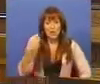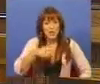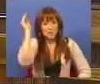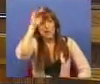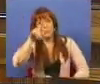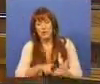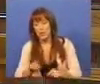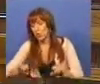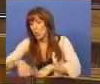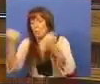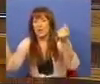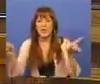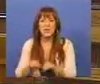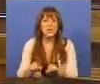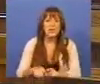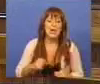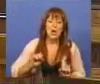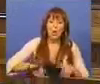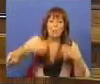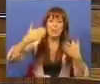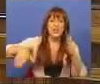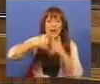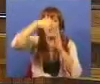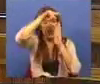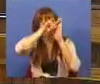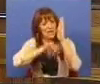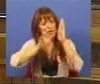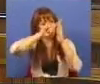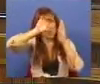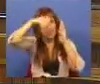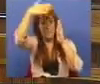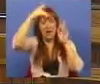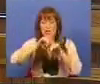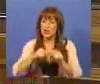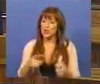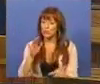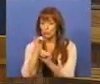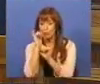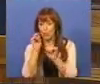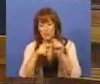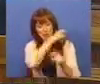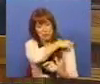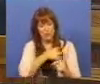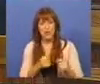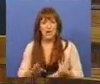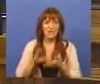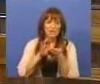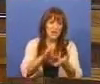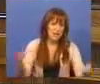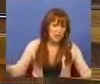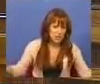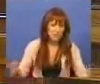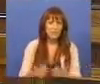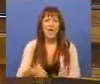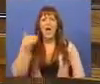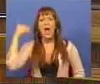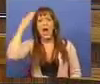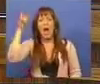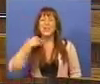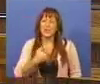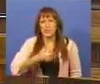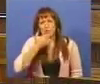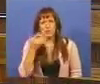da República, os partidos, os primeiros candidatos de listas e os respectivos mandatários financeiros. Parece-nos até